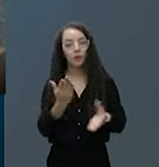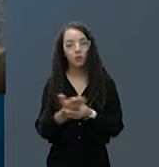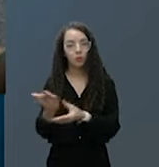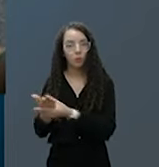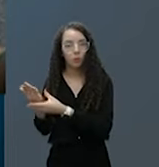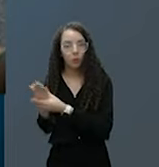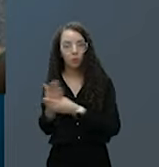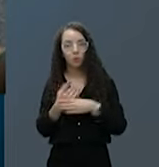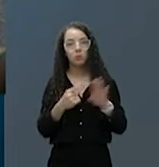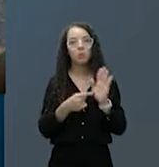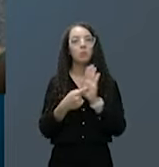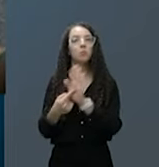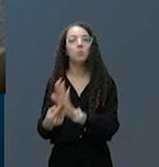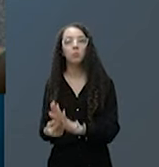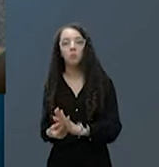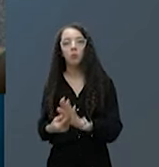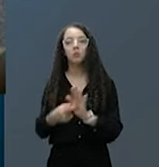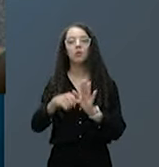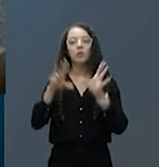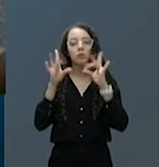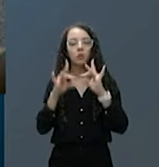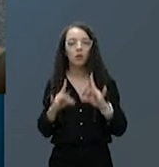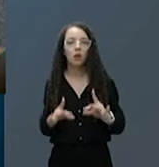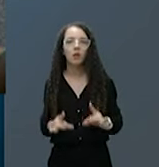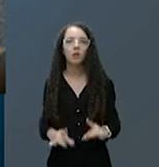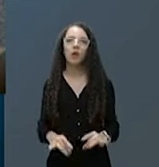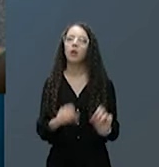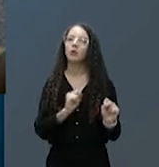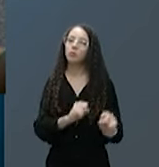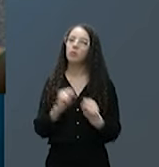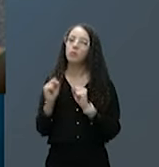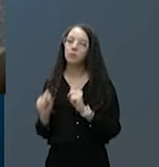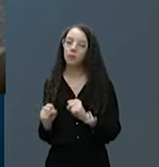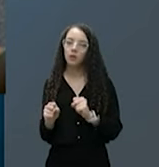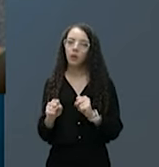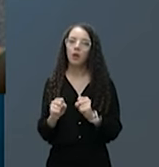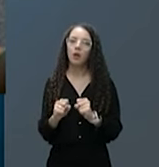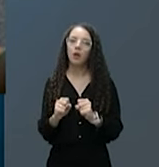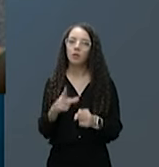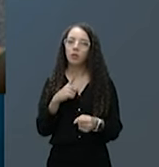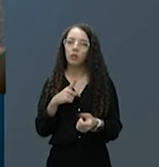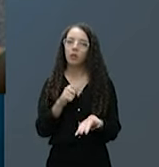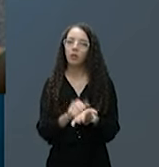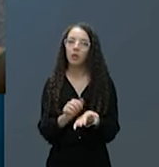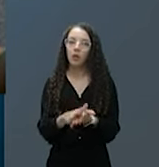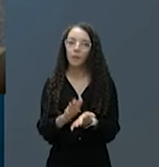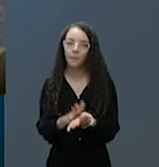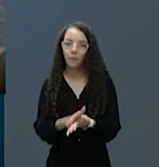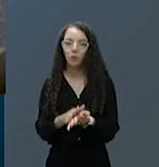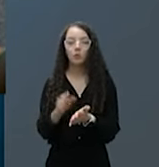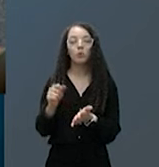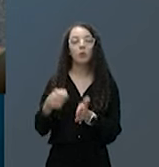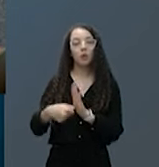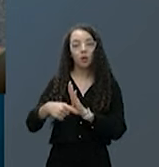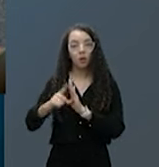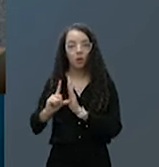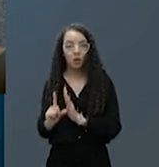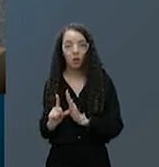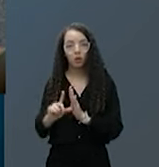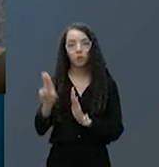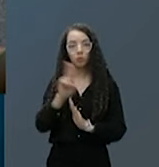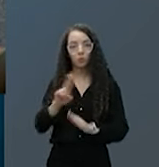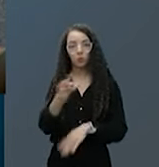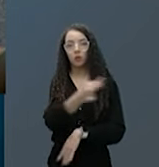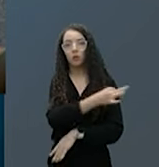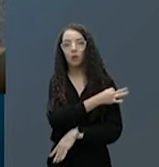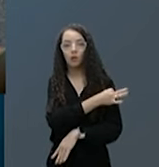qual o agravo interno impugna especificamente o fundamento da decisão agravada relacionada à incidência do precedente qualificado mediante a utilização das técnicas de